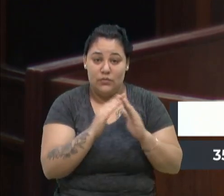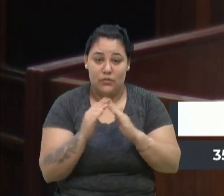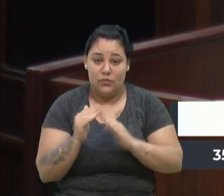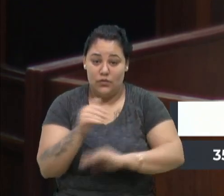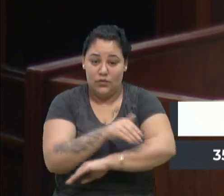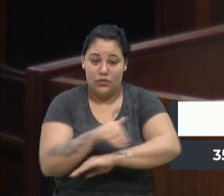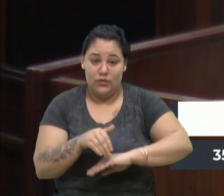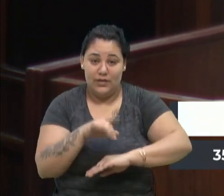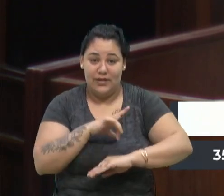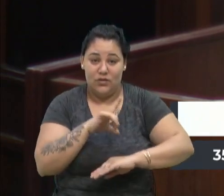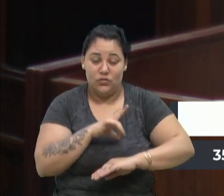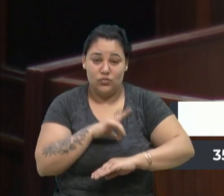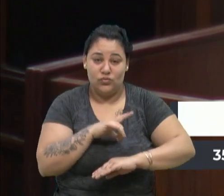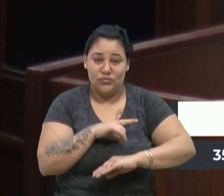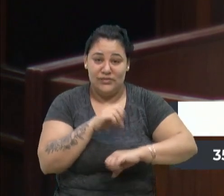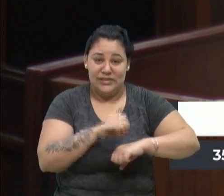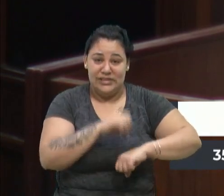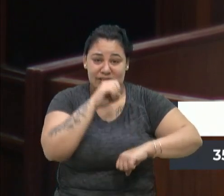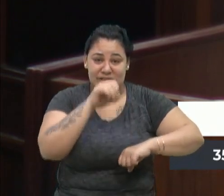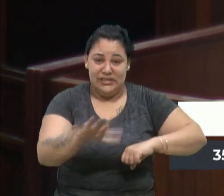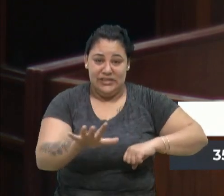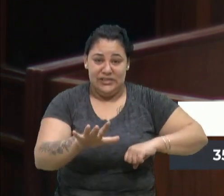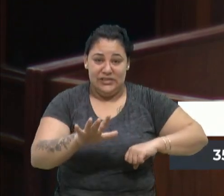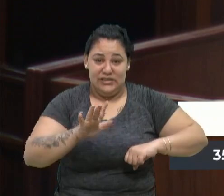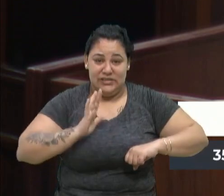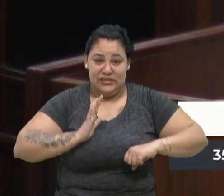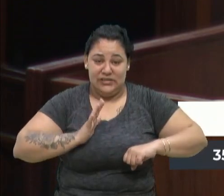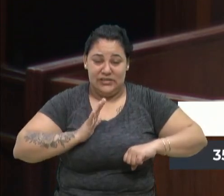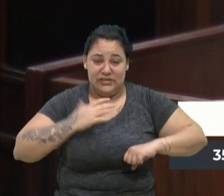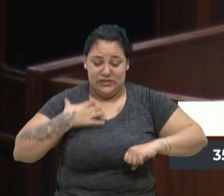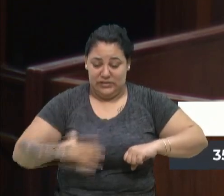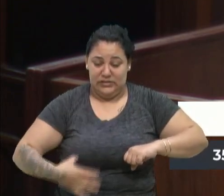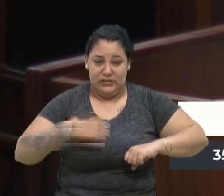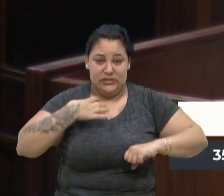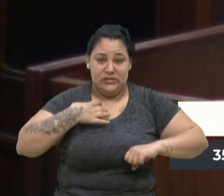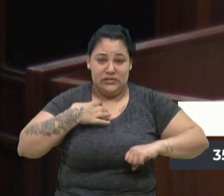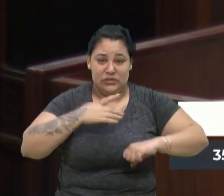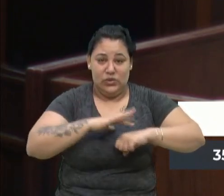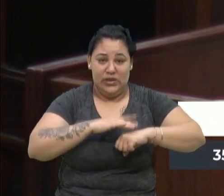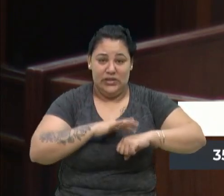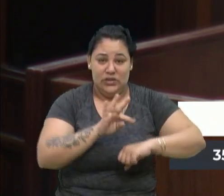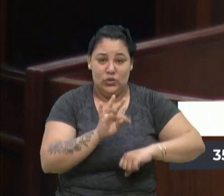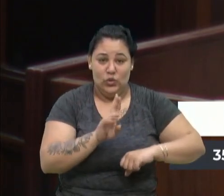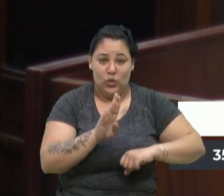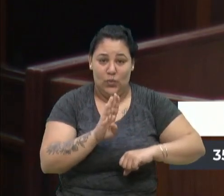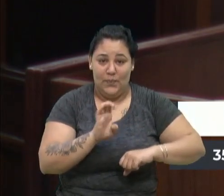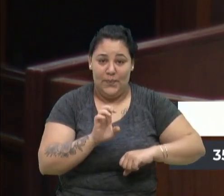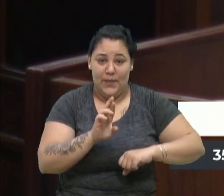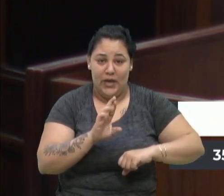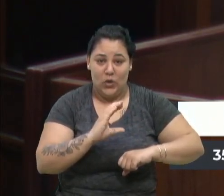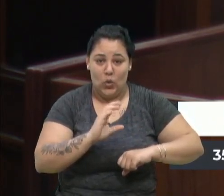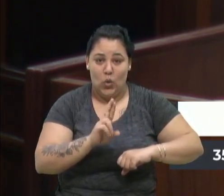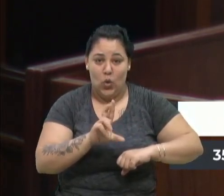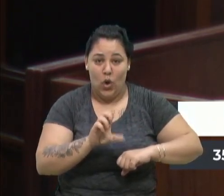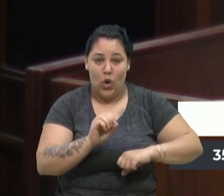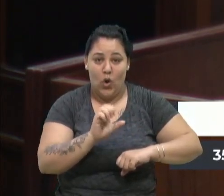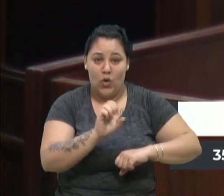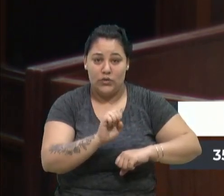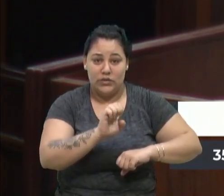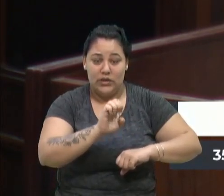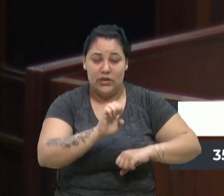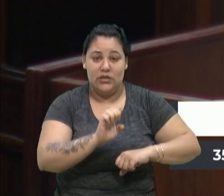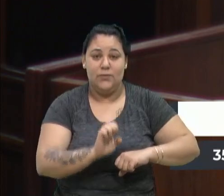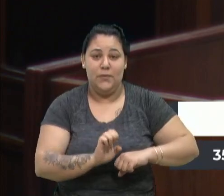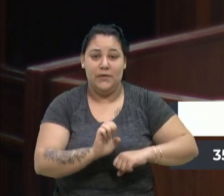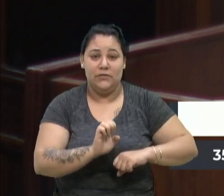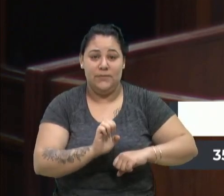de tuberculose, né, aqui na nossa cidade. E esses médicos do mundo, que é um grupo de voluntários, eles têm atendido e se focado